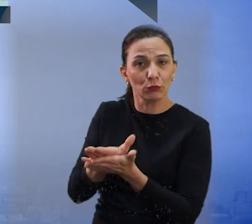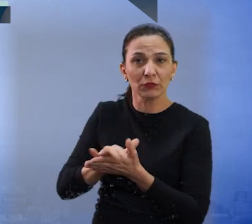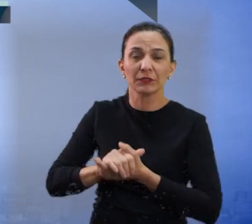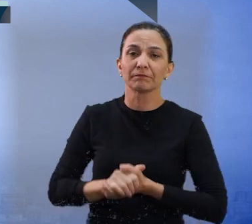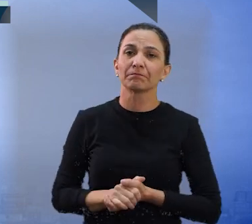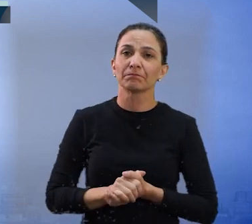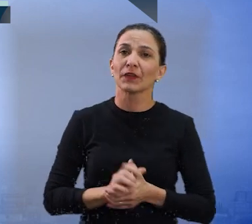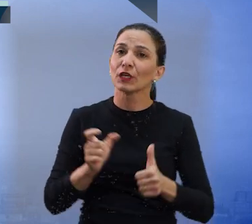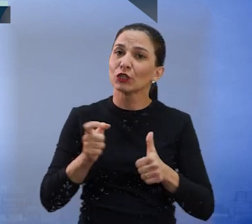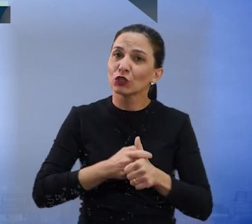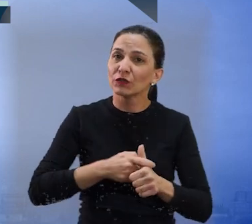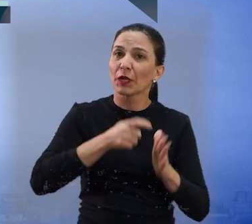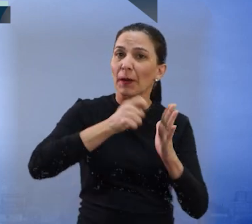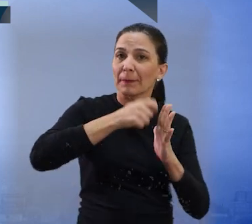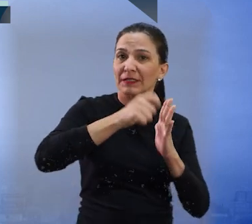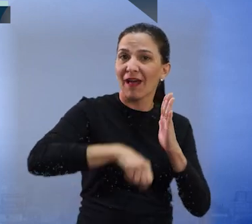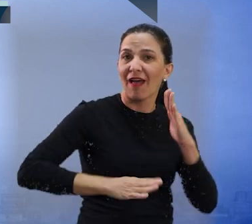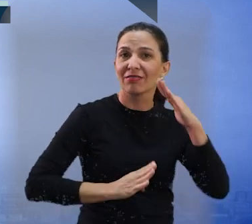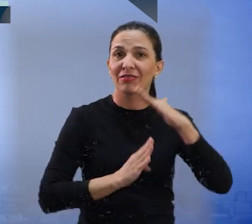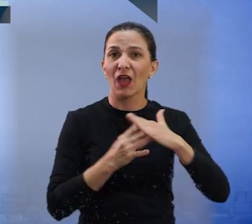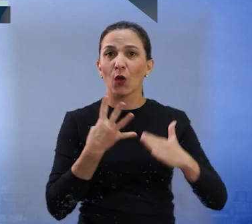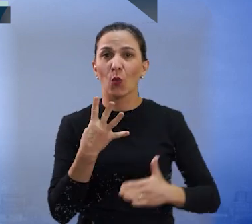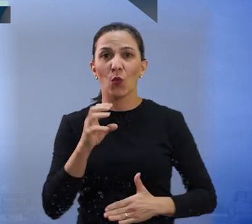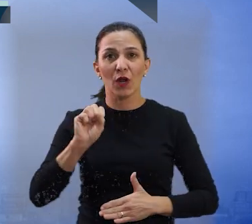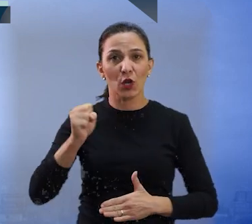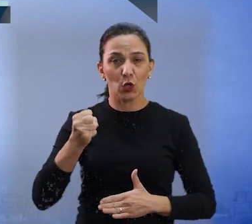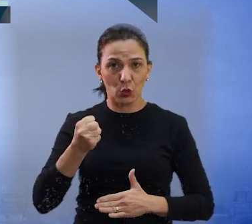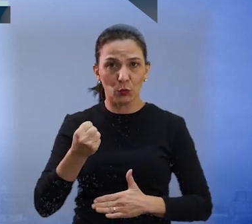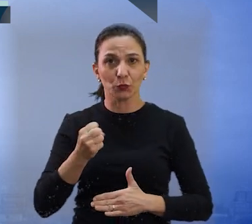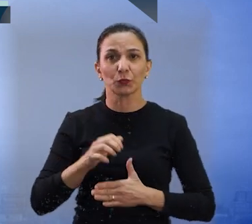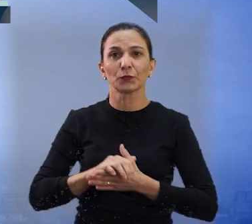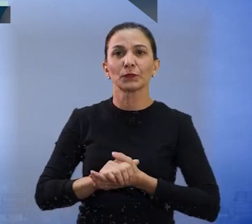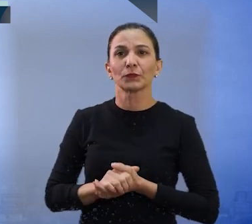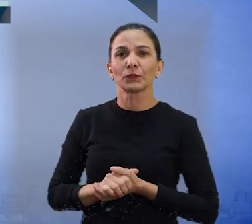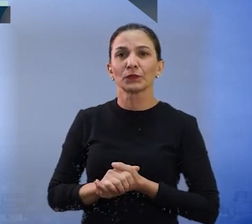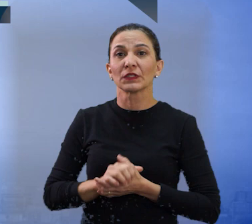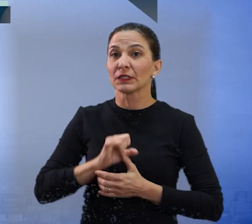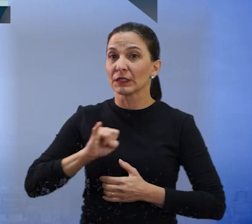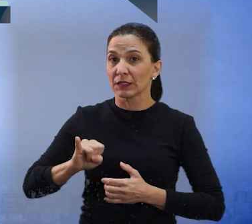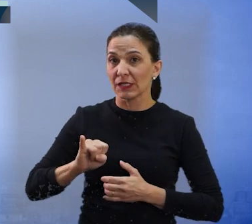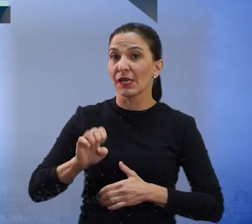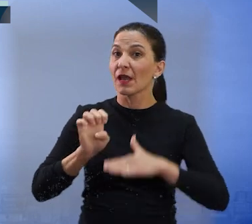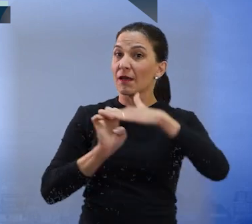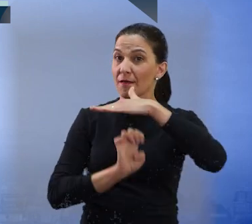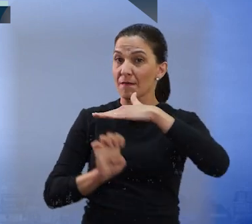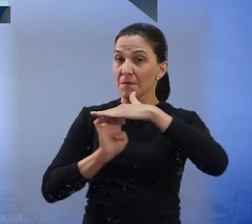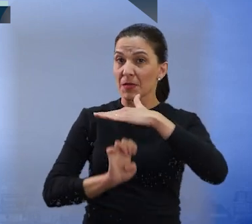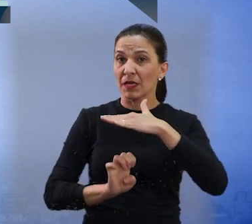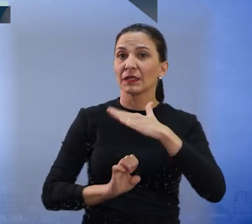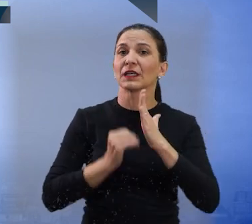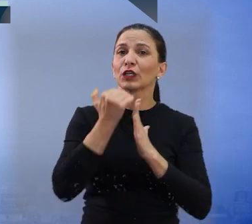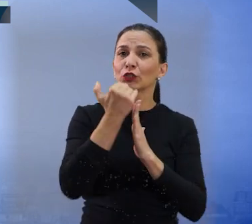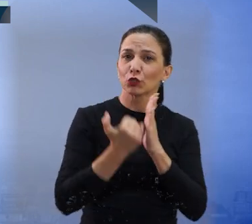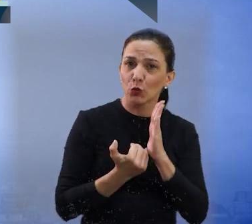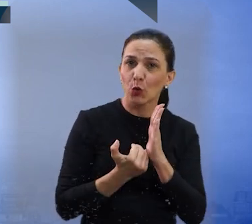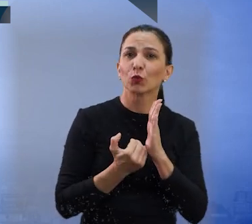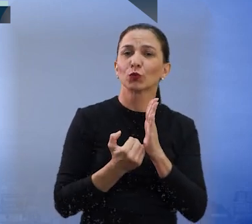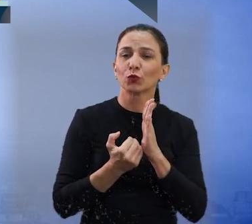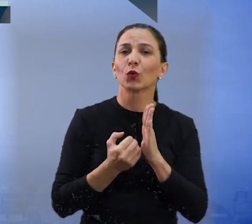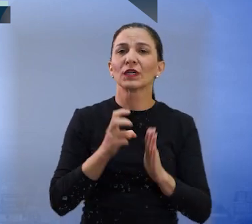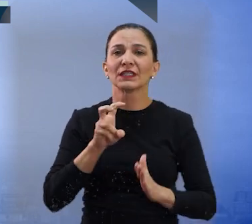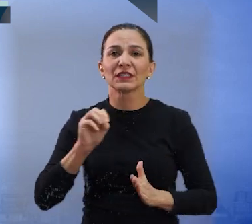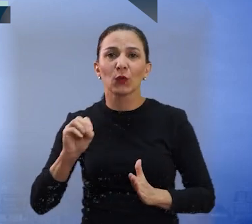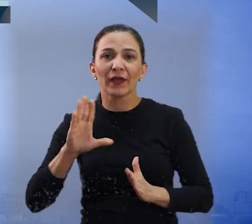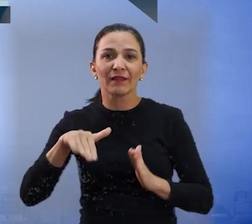as dívidas poderão ser parceladas em até 48 vezes no caso de empresas os descontos também